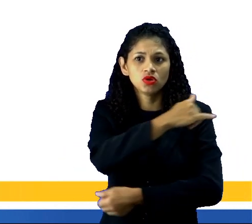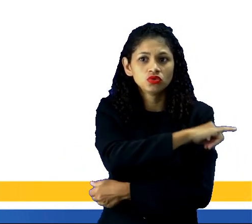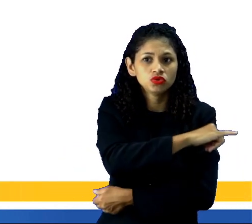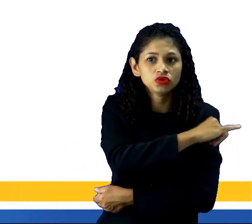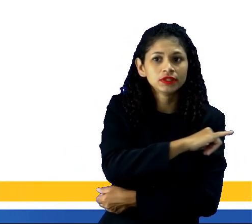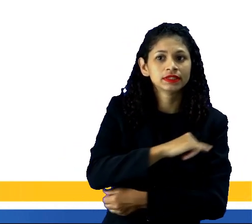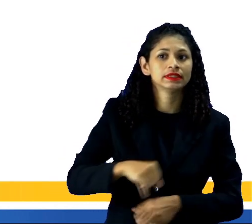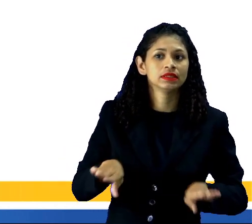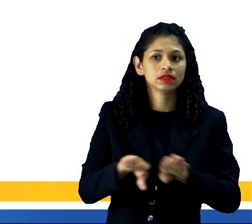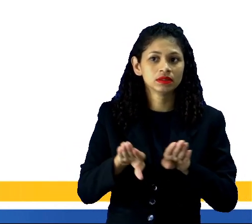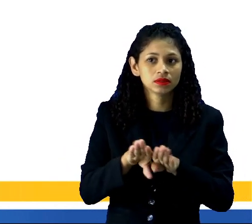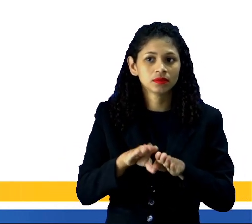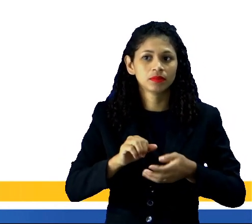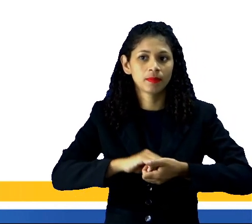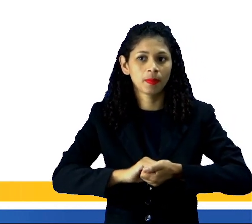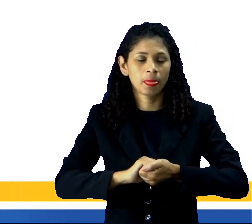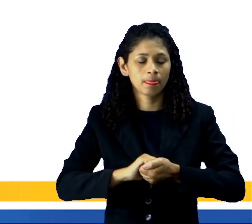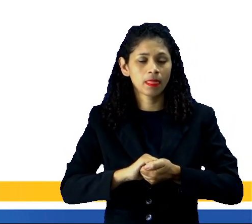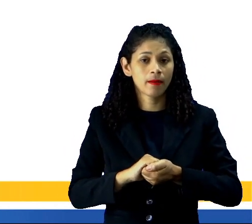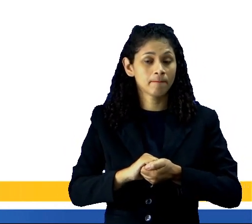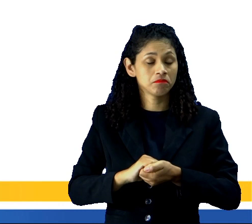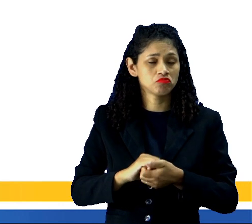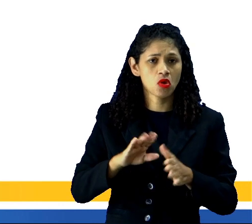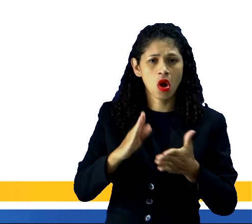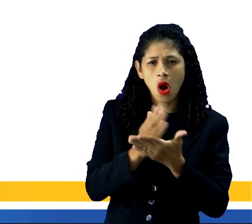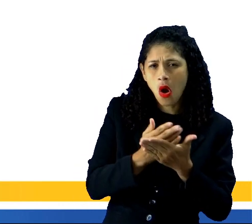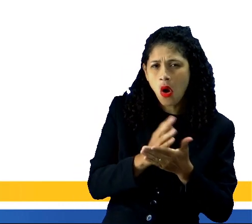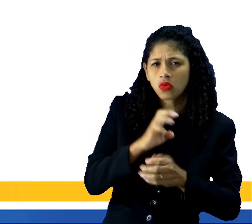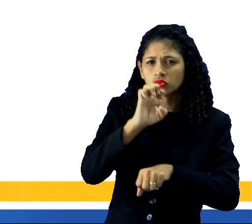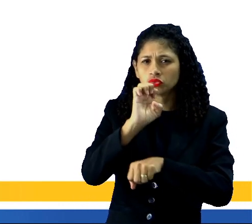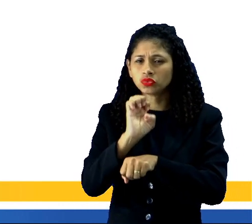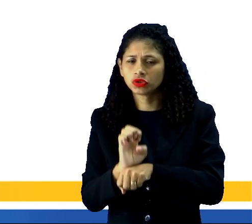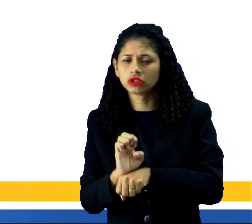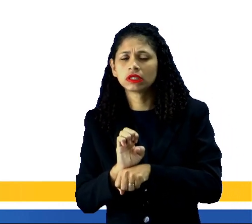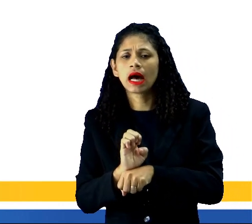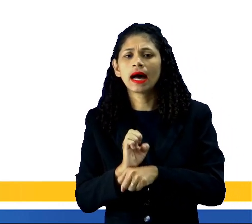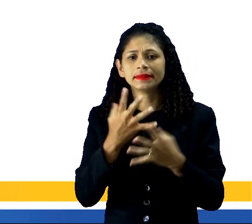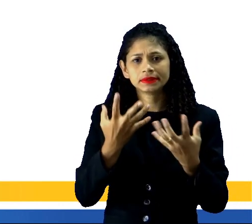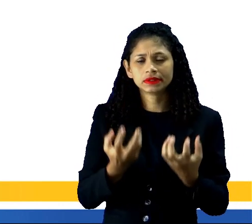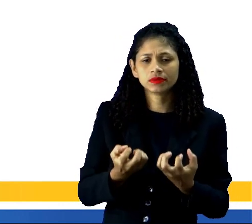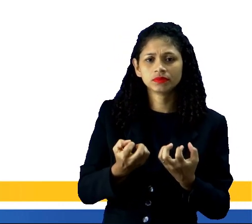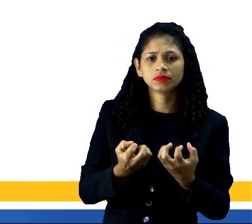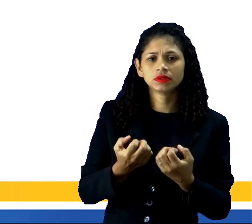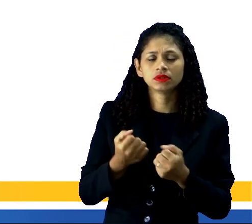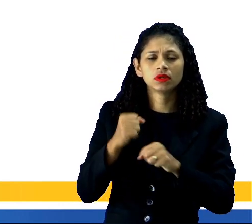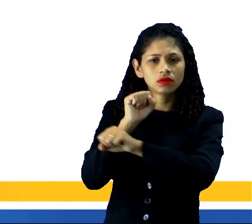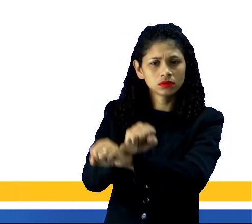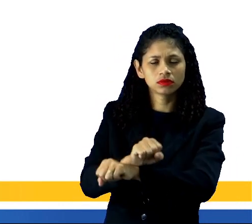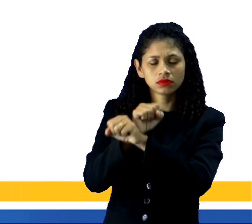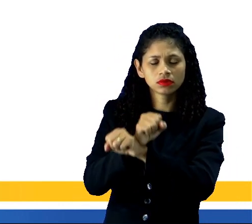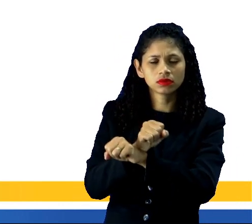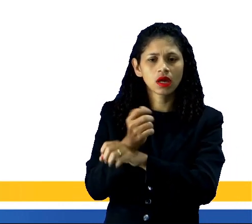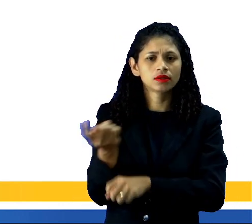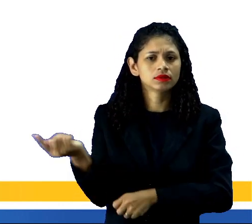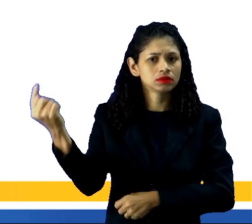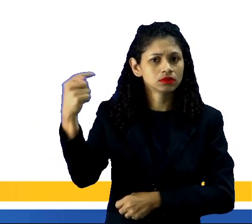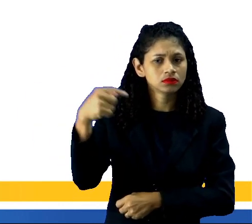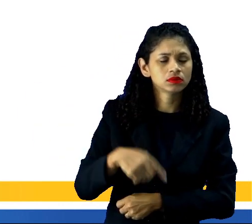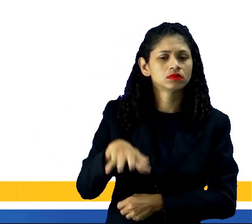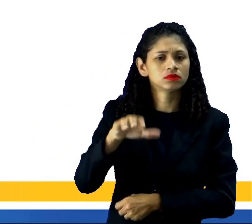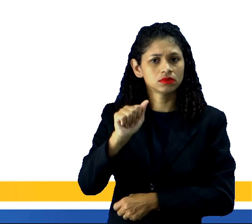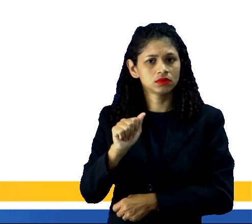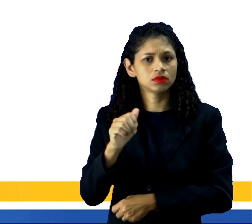recebiam escravos vindo diretamente da África, como Belém, São Luís, Santos, né, Campos, né, lá no Rio de Janeiro, e algumas outras